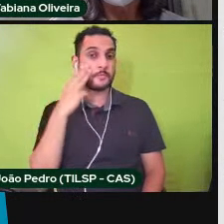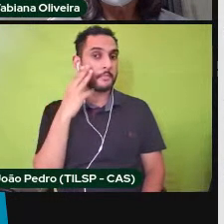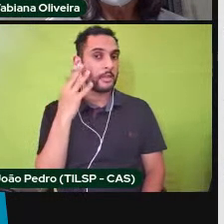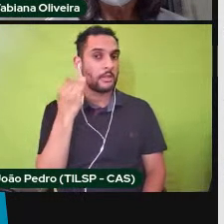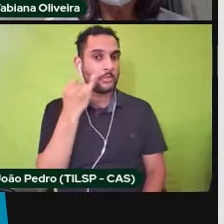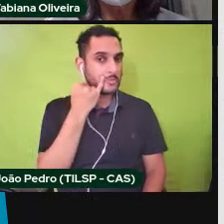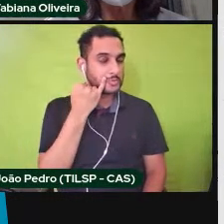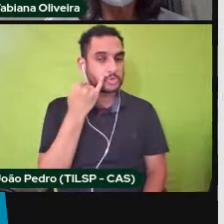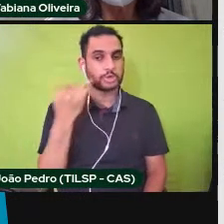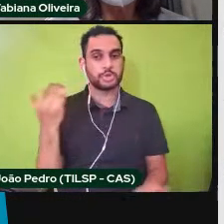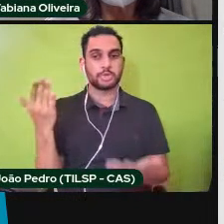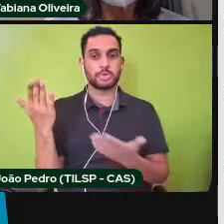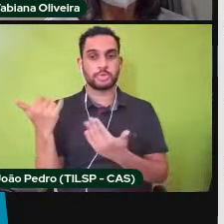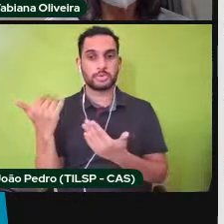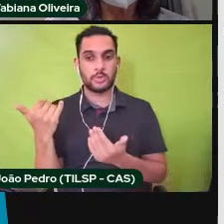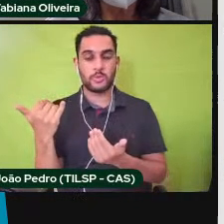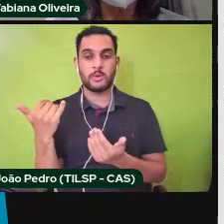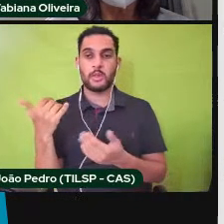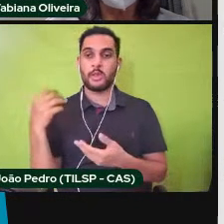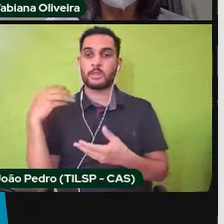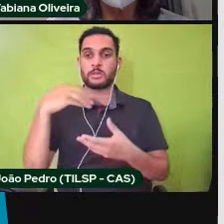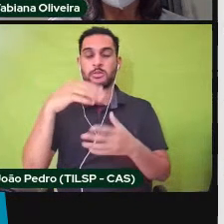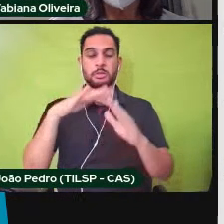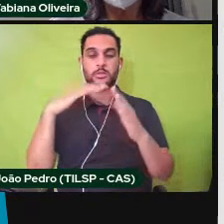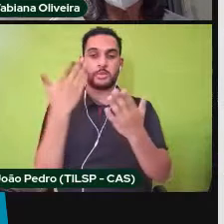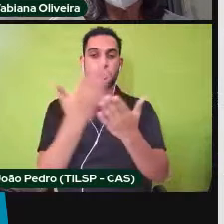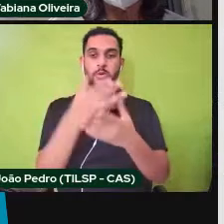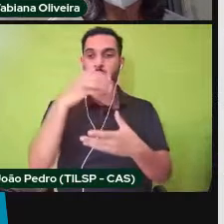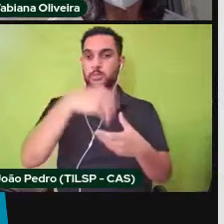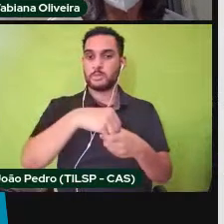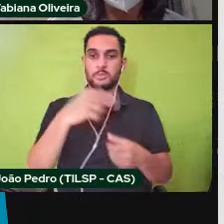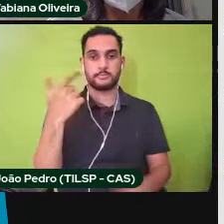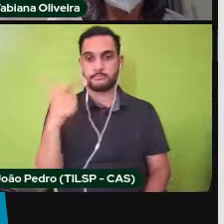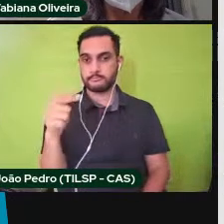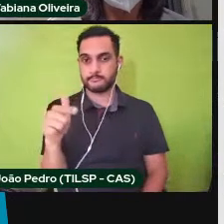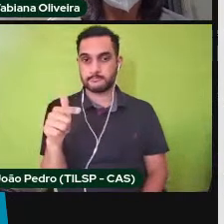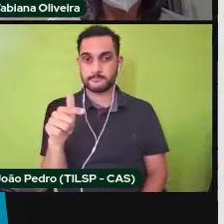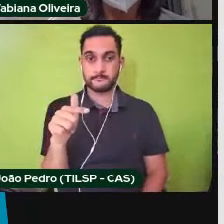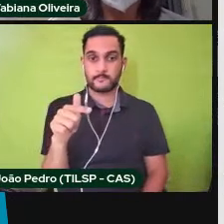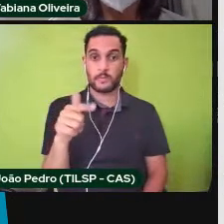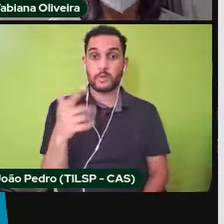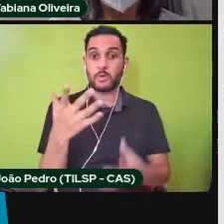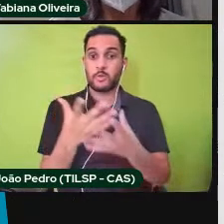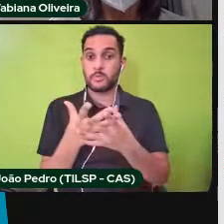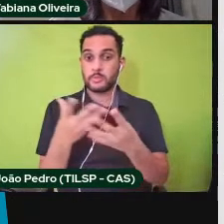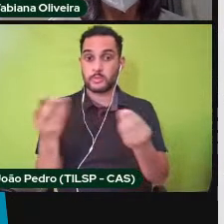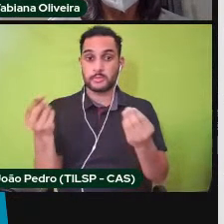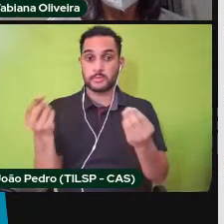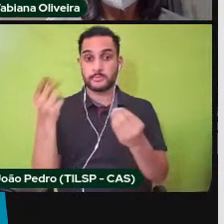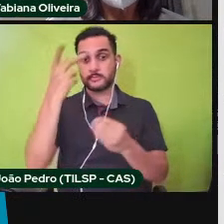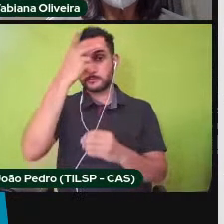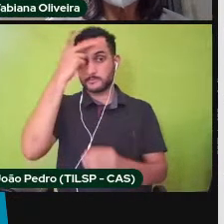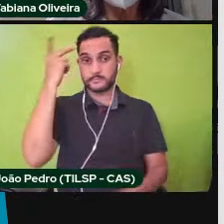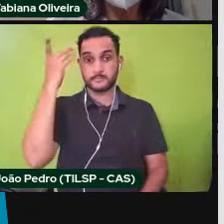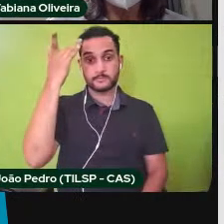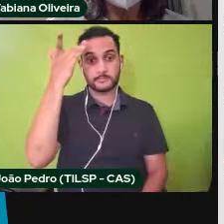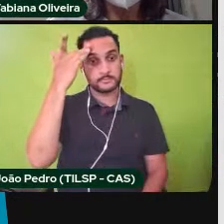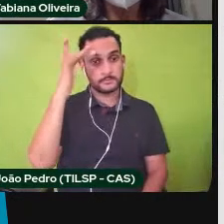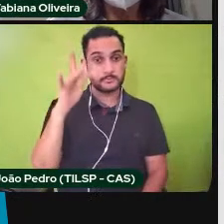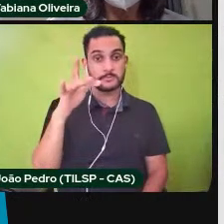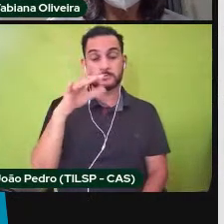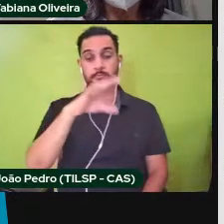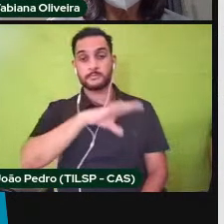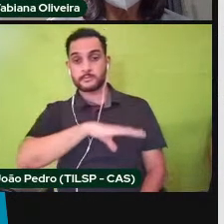escola. 617 milhões de crianças e jovens não possuem habilidades mínimas em alfabetização e matemática. E